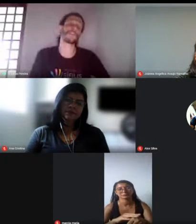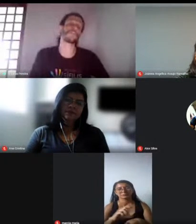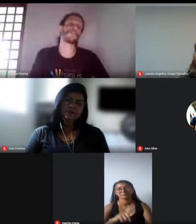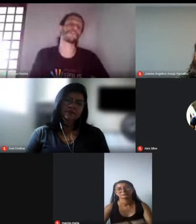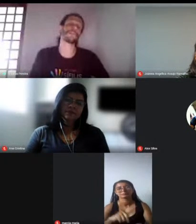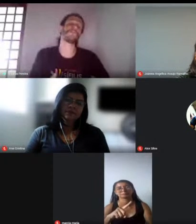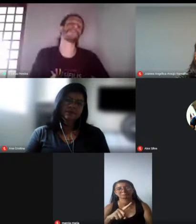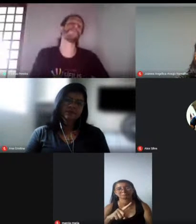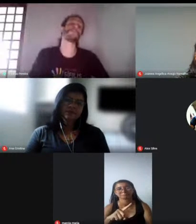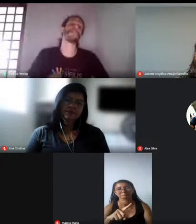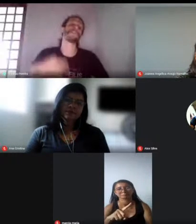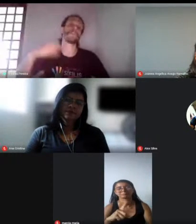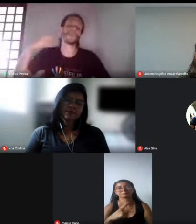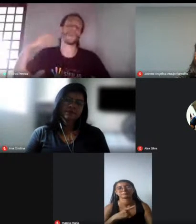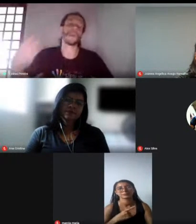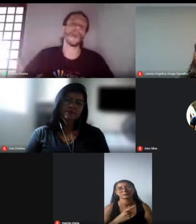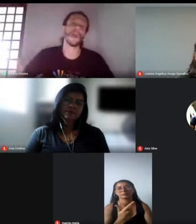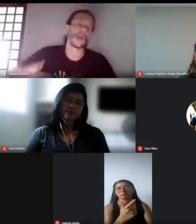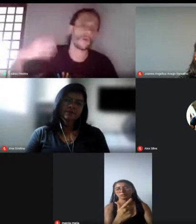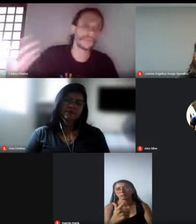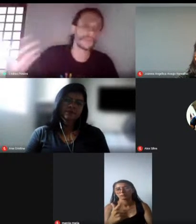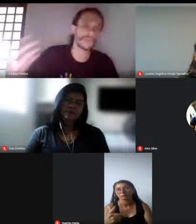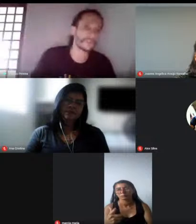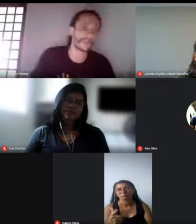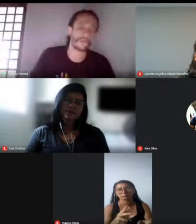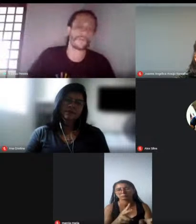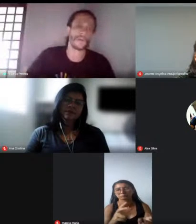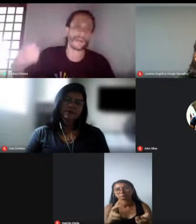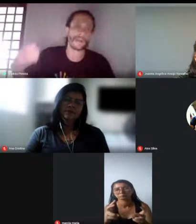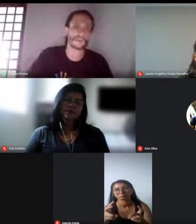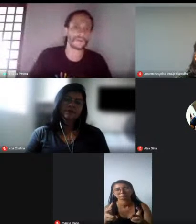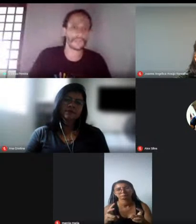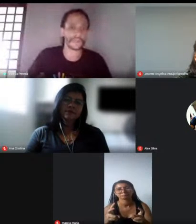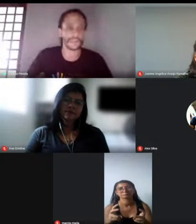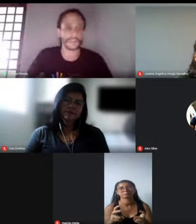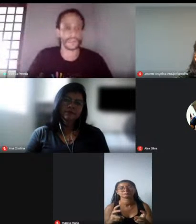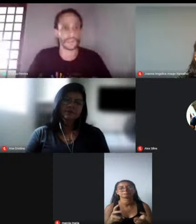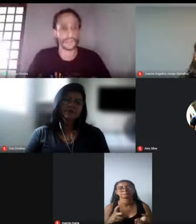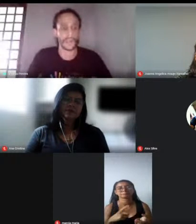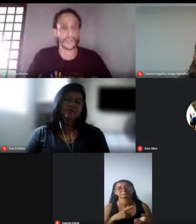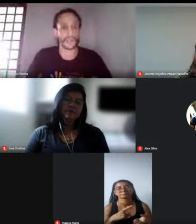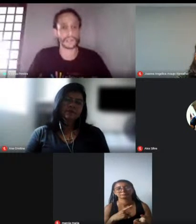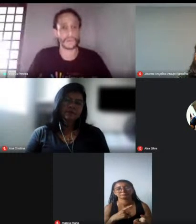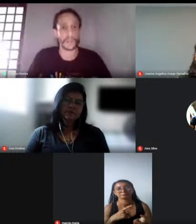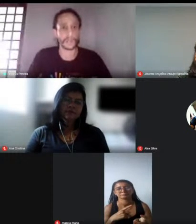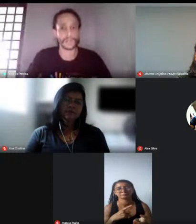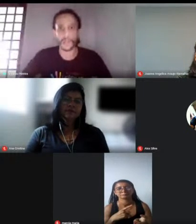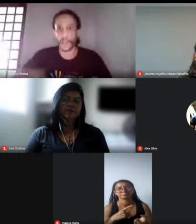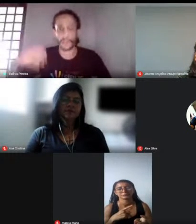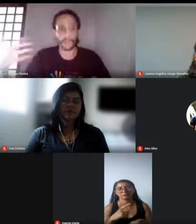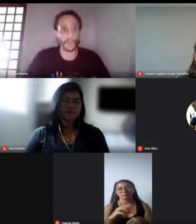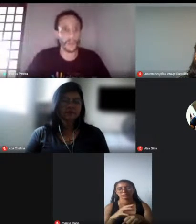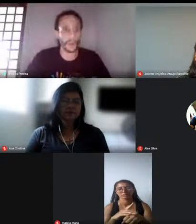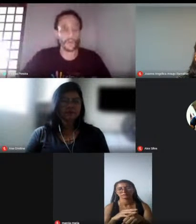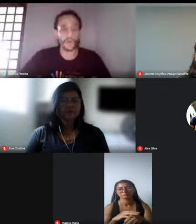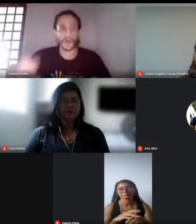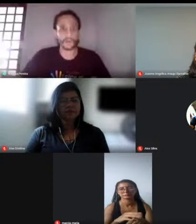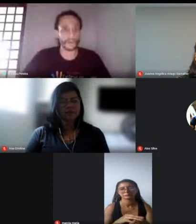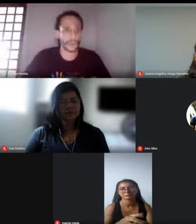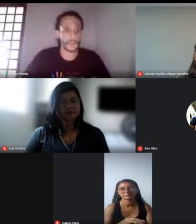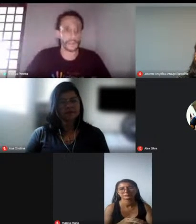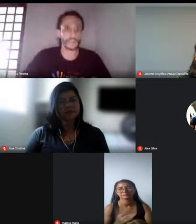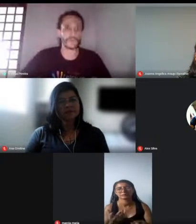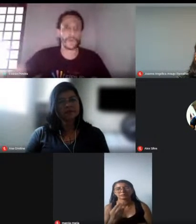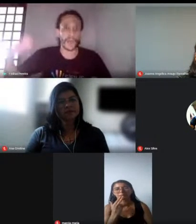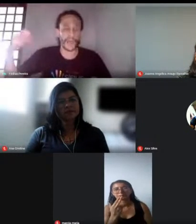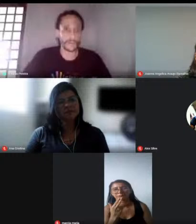também, né, a outras questões como prevalência dos cânceres relacionados a pulmão, ao tabagismo, às doenças